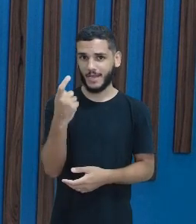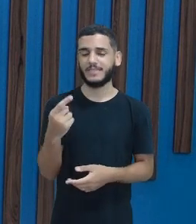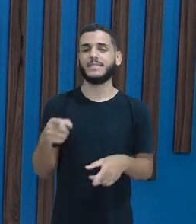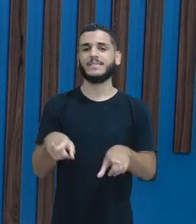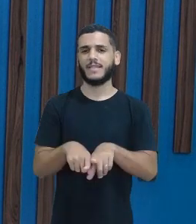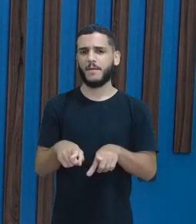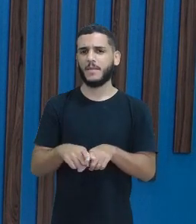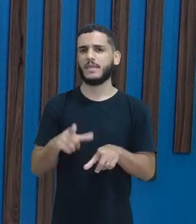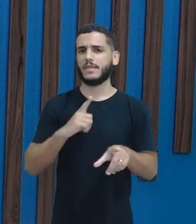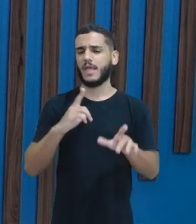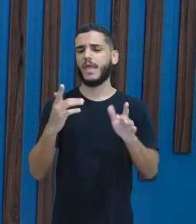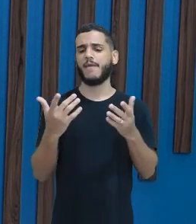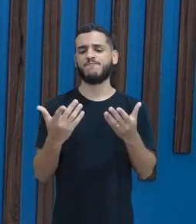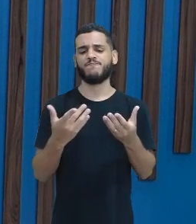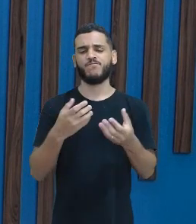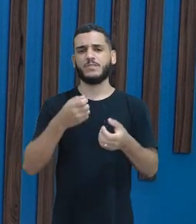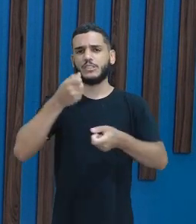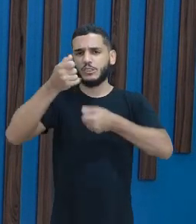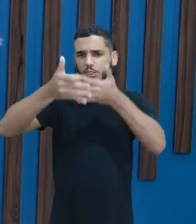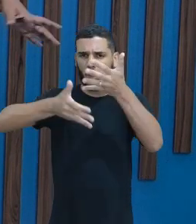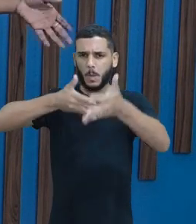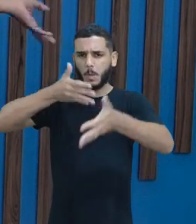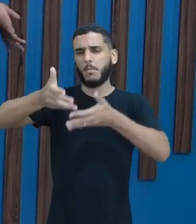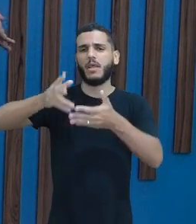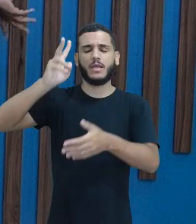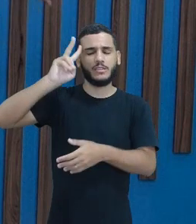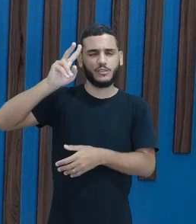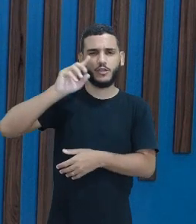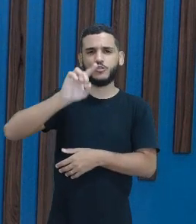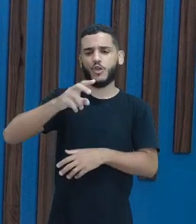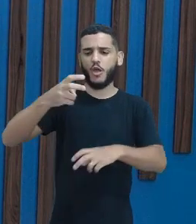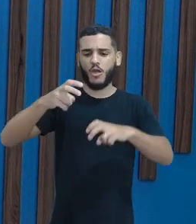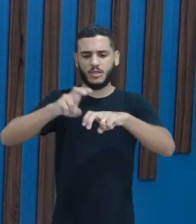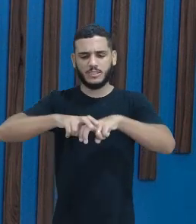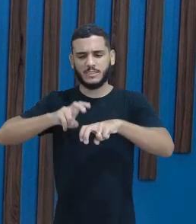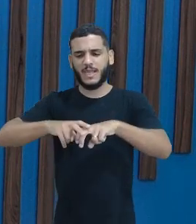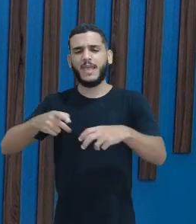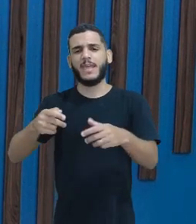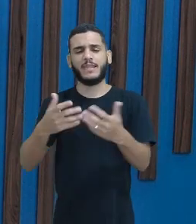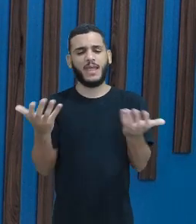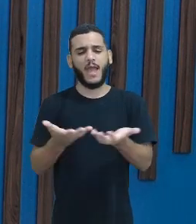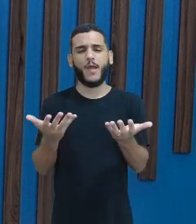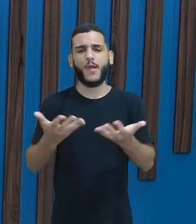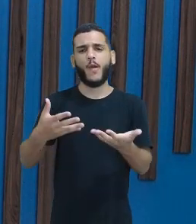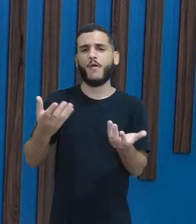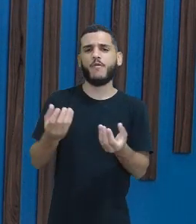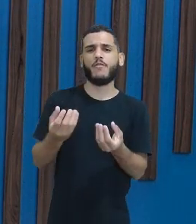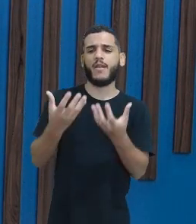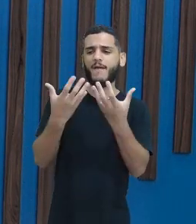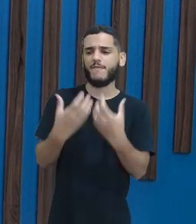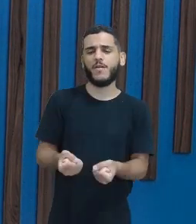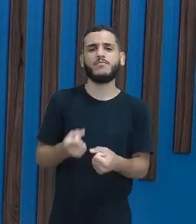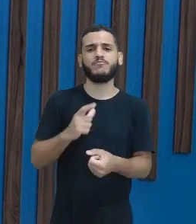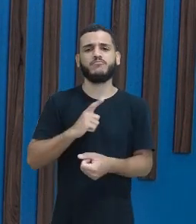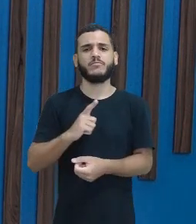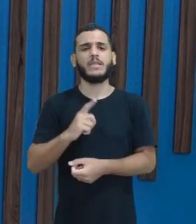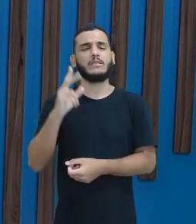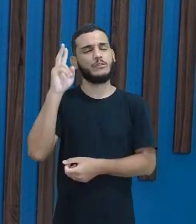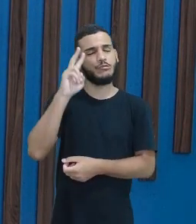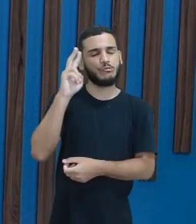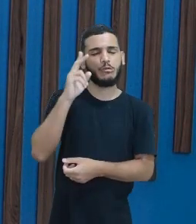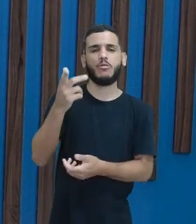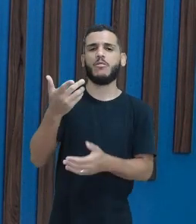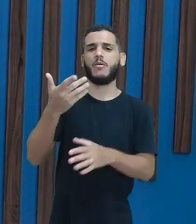esse contar história não é só assim, senta aqui, eita, vamos ouvir uma história, vamos ouvir um caos, uma prosa.